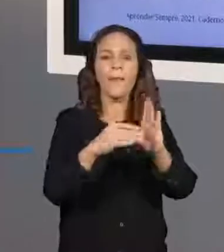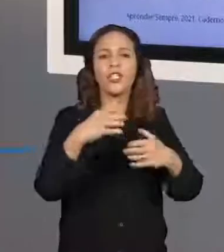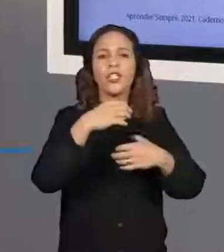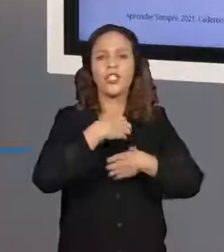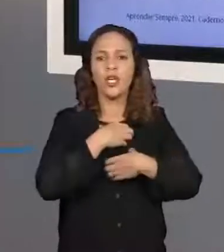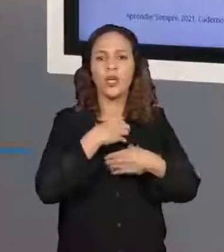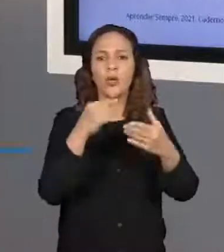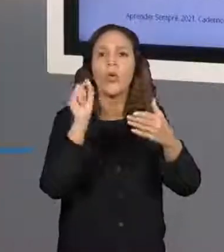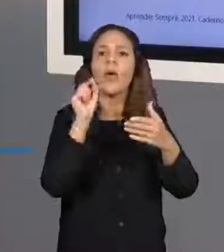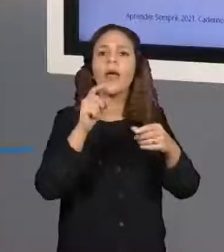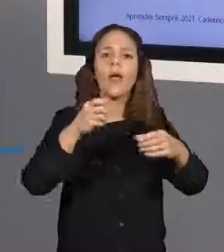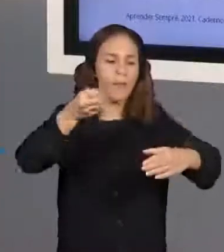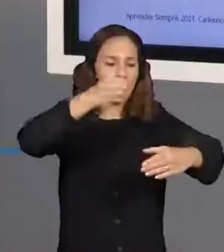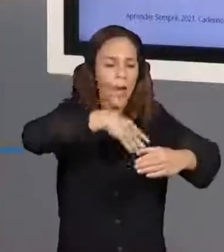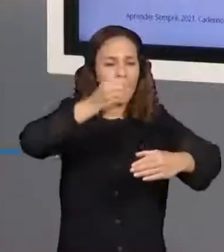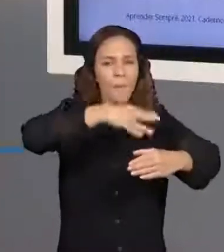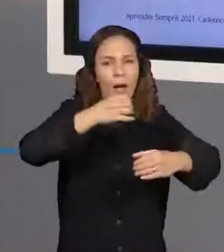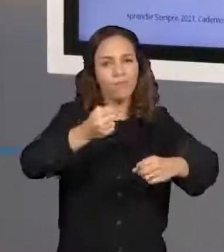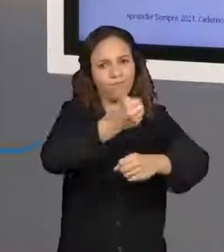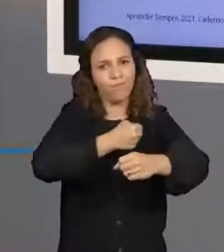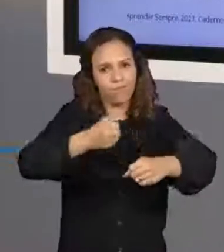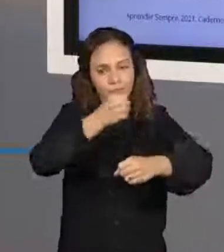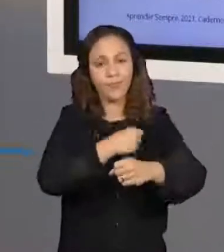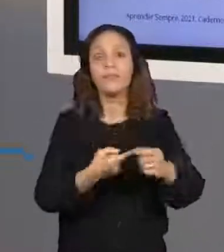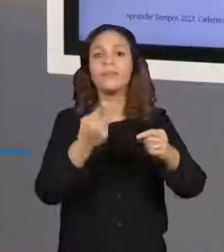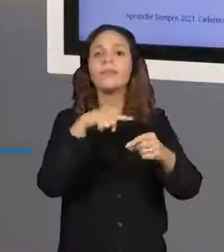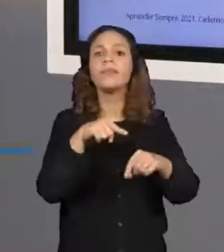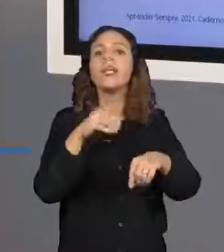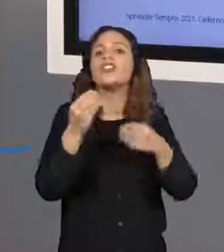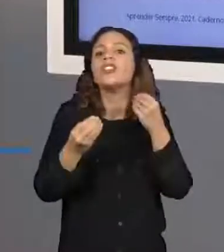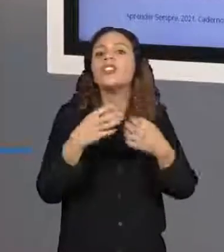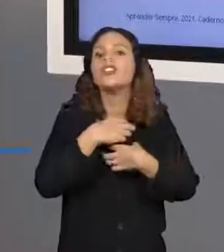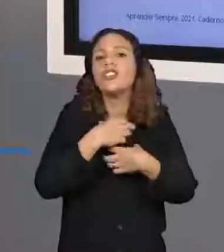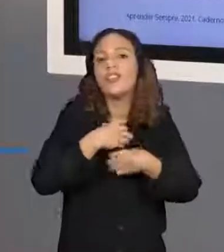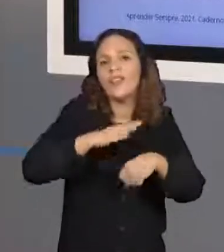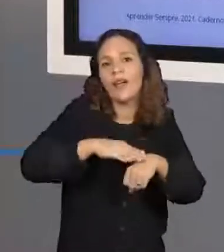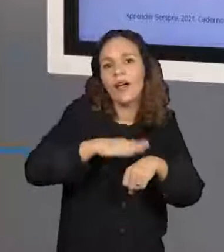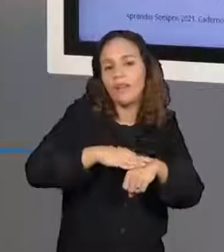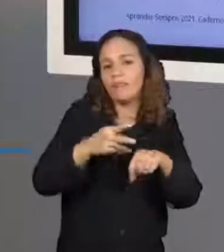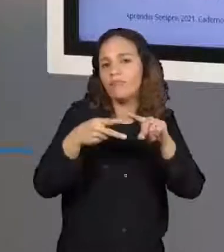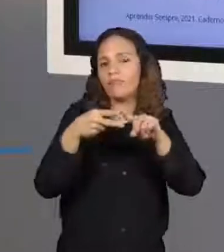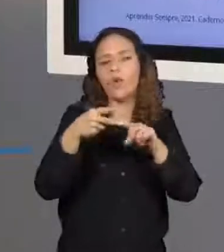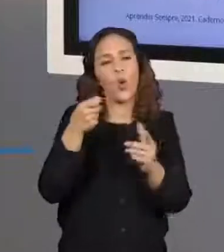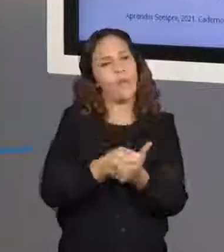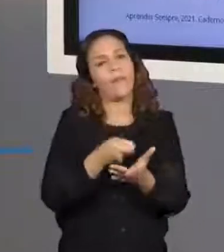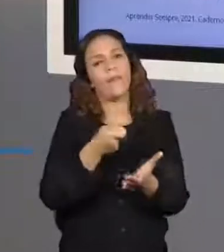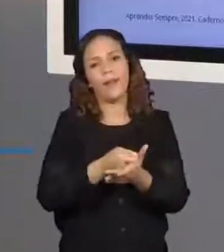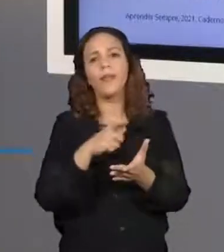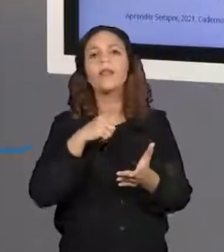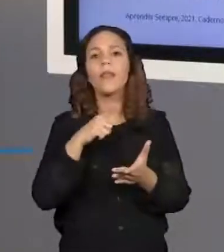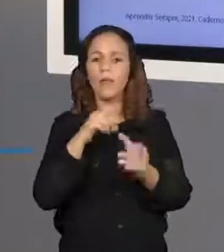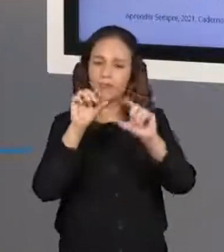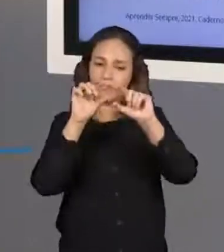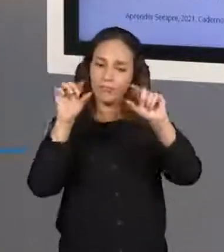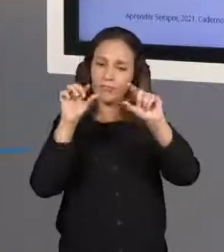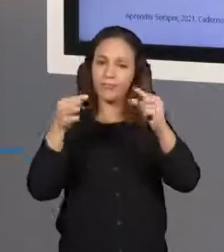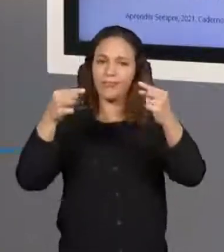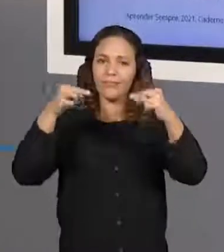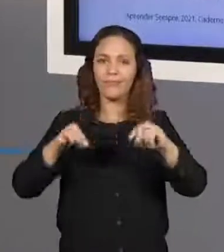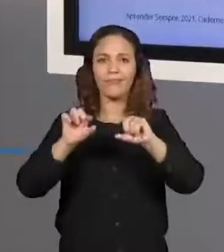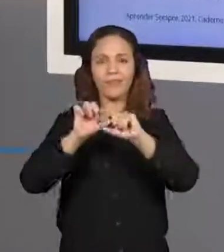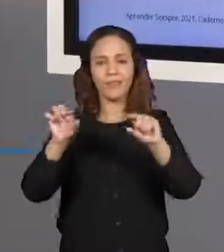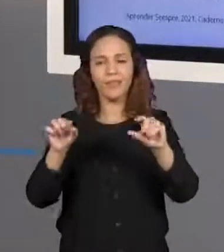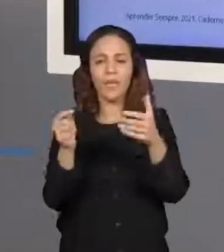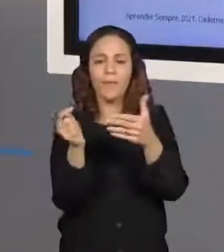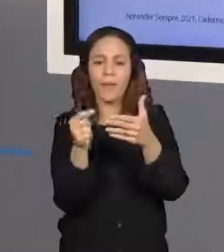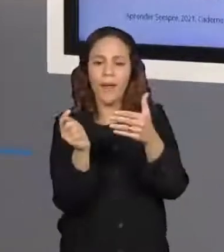que lembrar que os ingredientes e o modo de preparo são duas coisas que não podem faltar e geralmente estão assim mesmo, descrito em